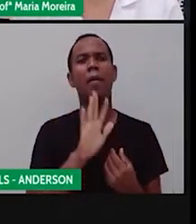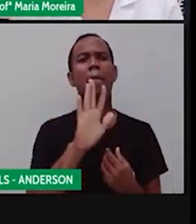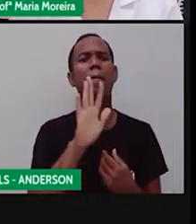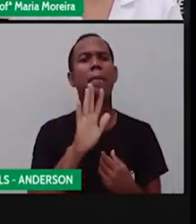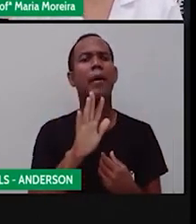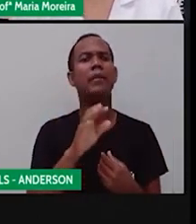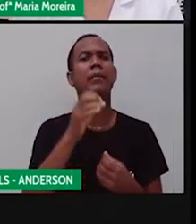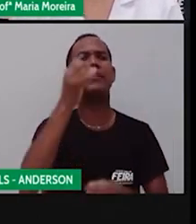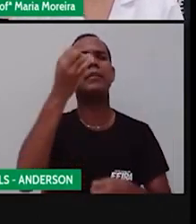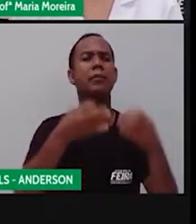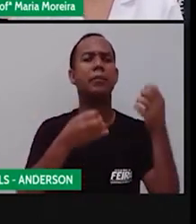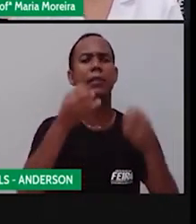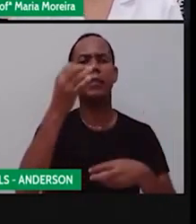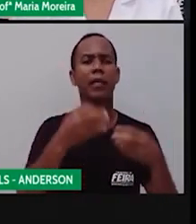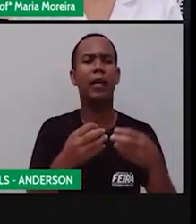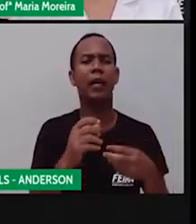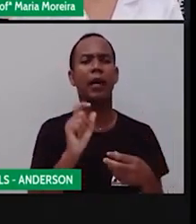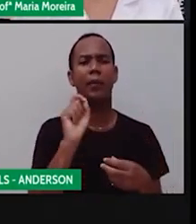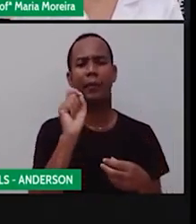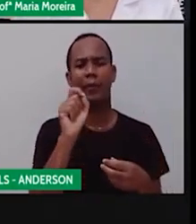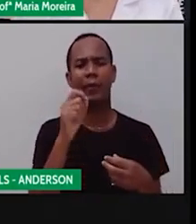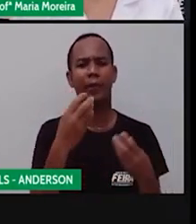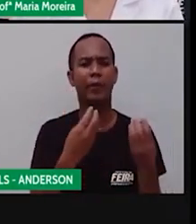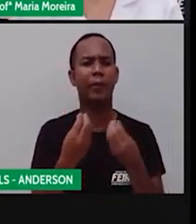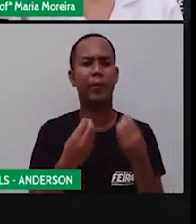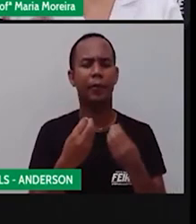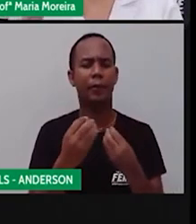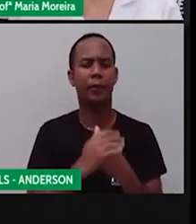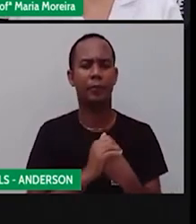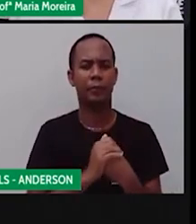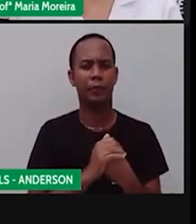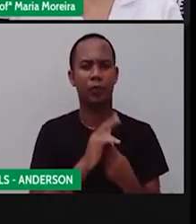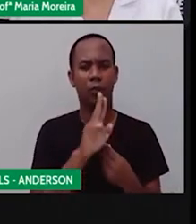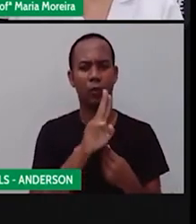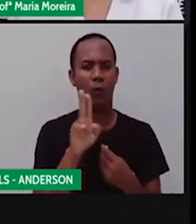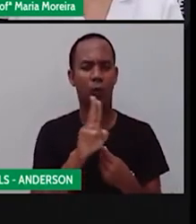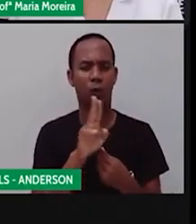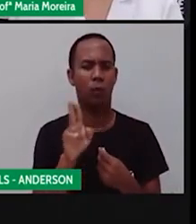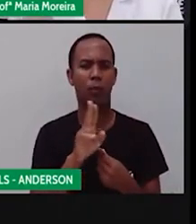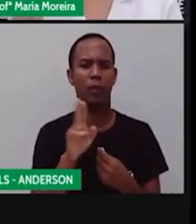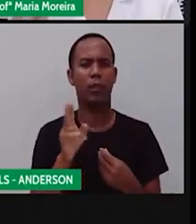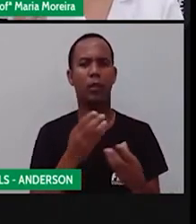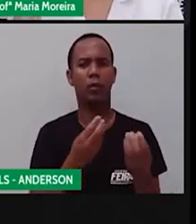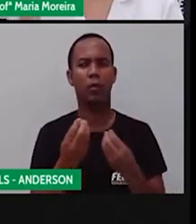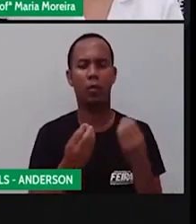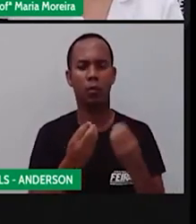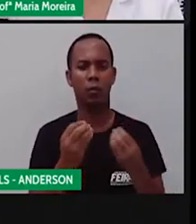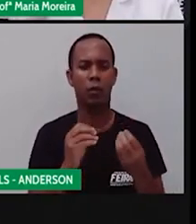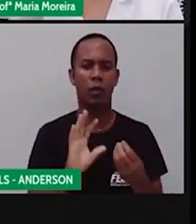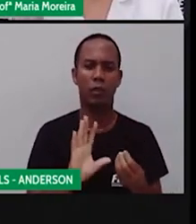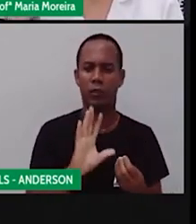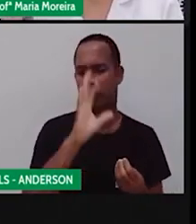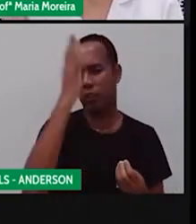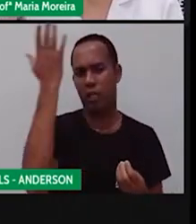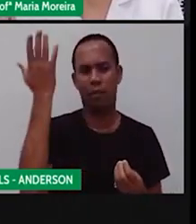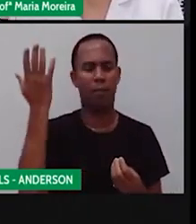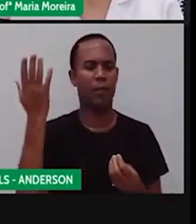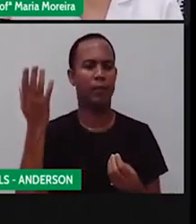vai falar sobre o quê? Né? Aí, isso aí a gente vai dar o nome de ações, né? É o acontecimento em si, são